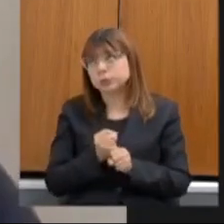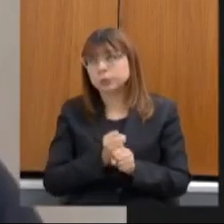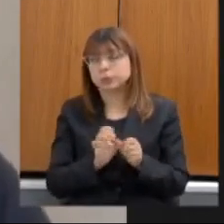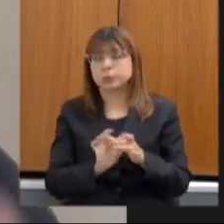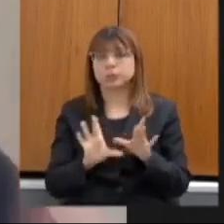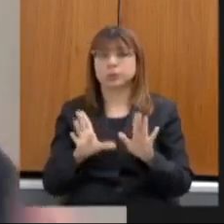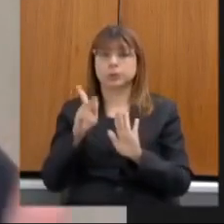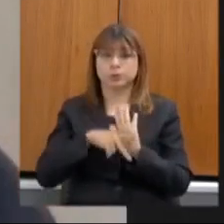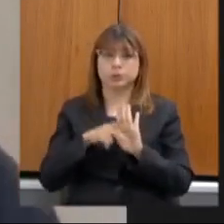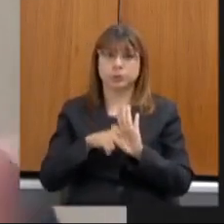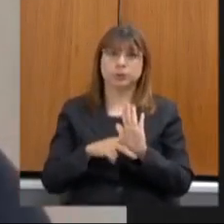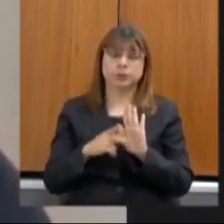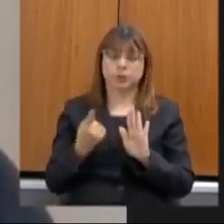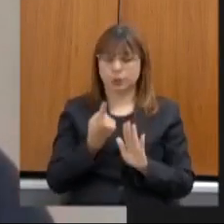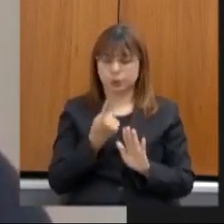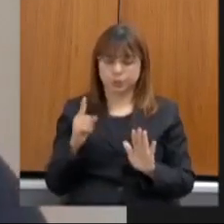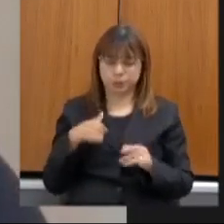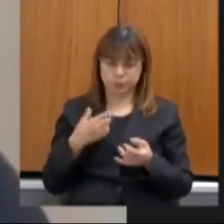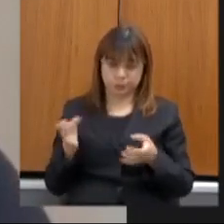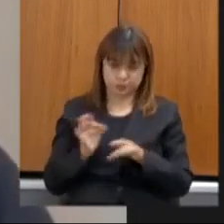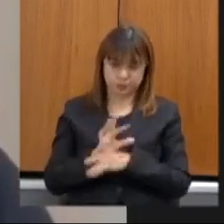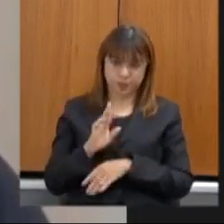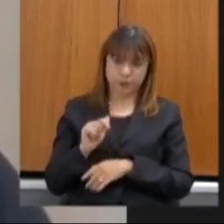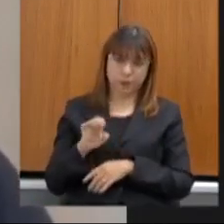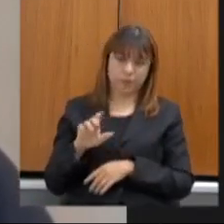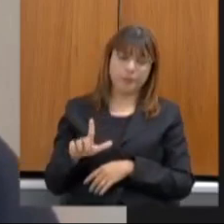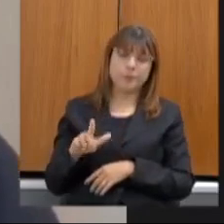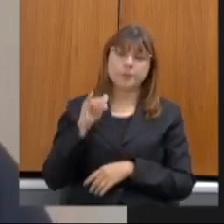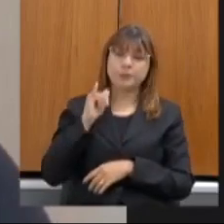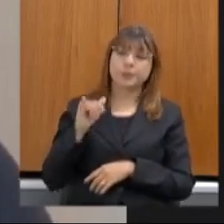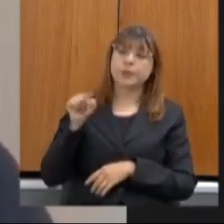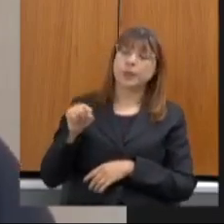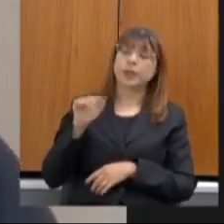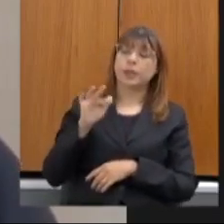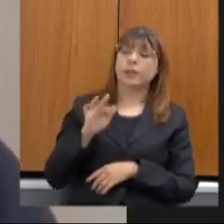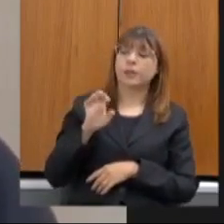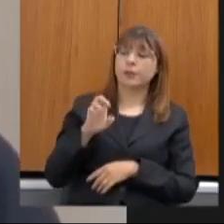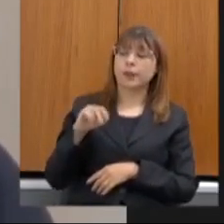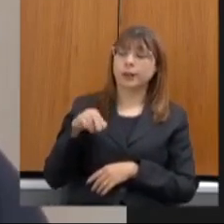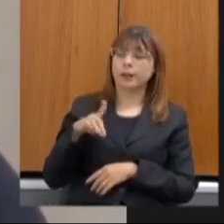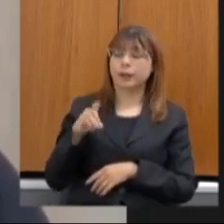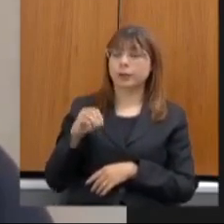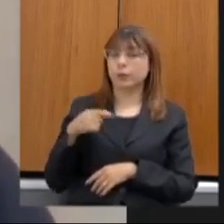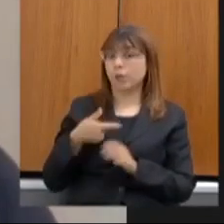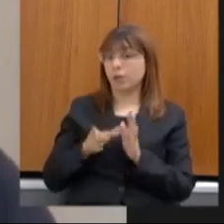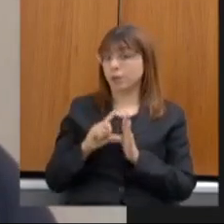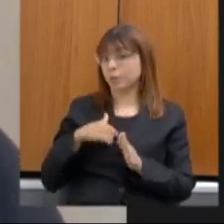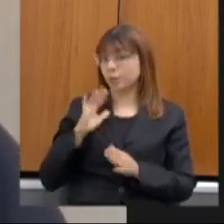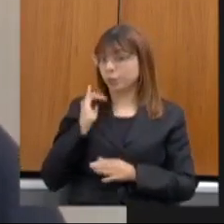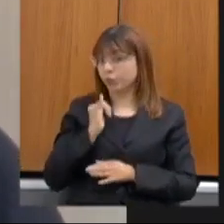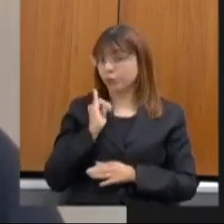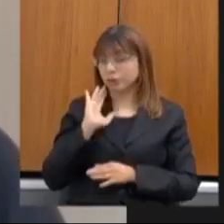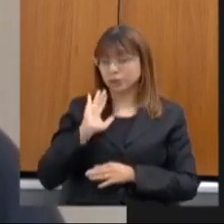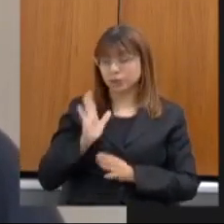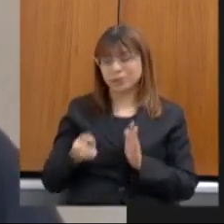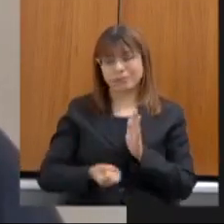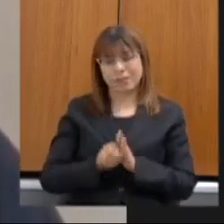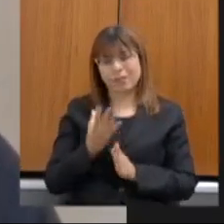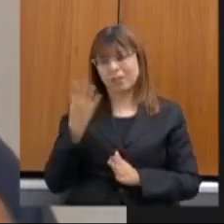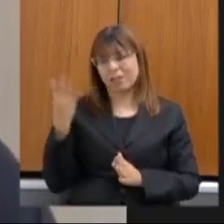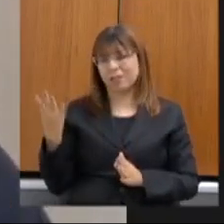projeto finalmente pelo finalizar Rafael é dizer um Fernando que eu já disse isso várias vezes